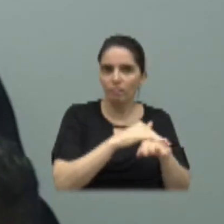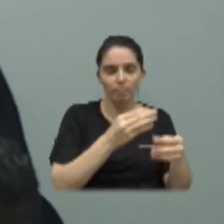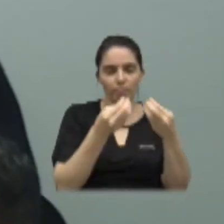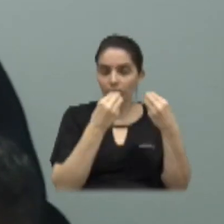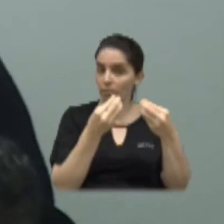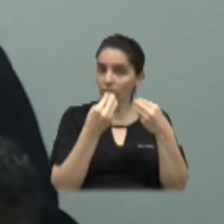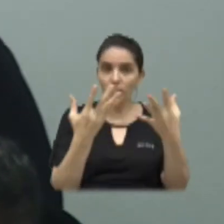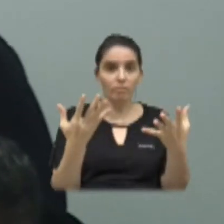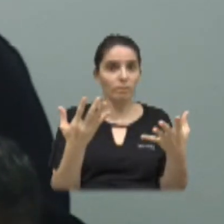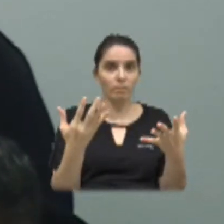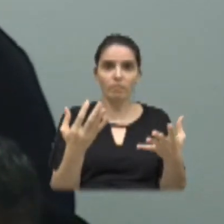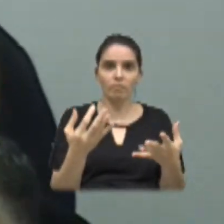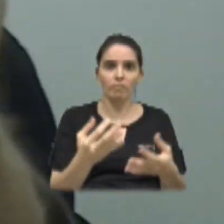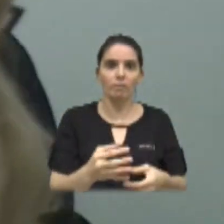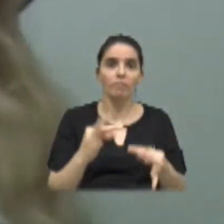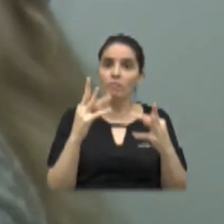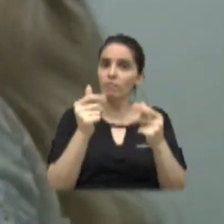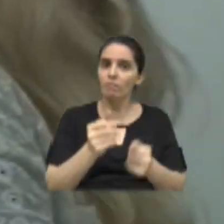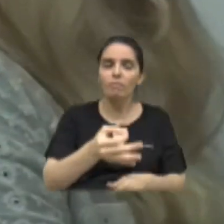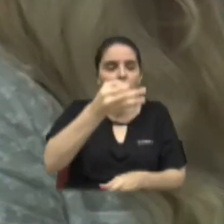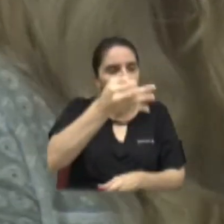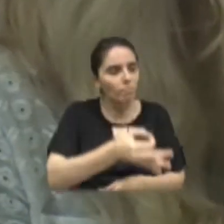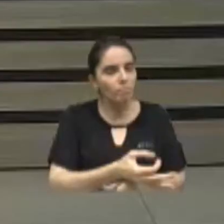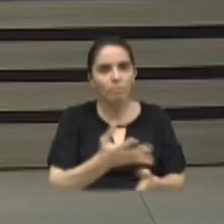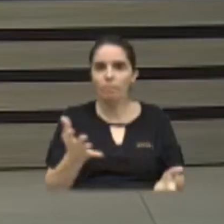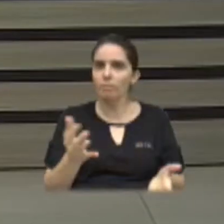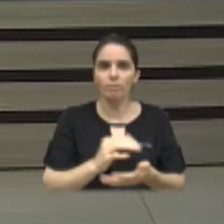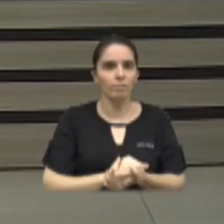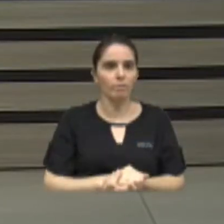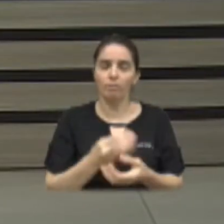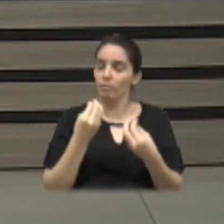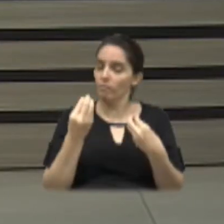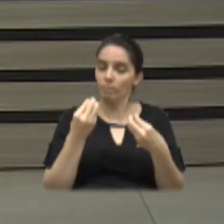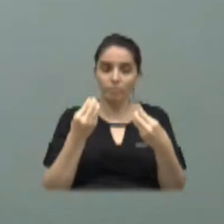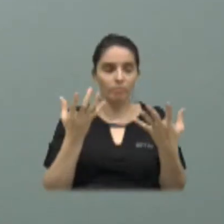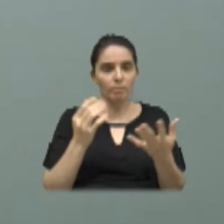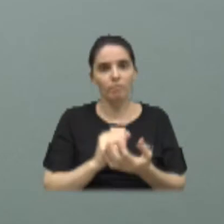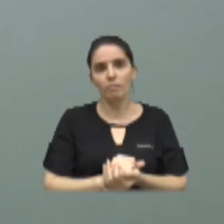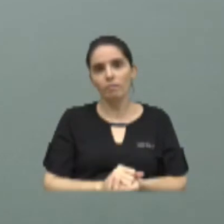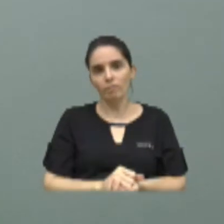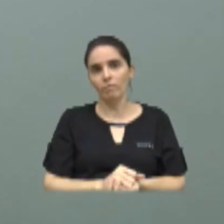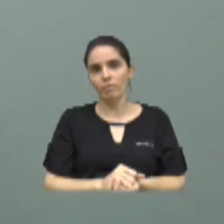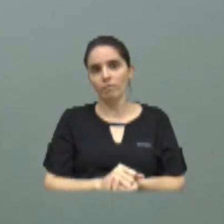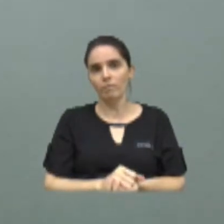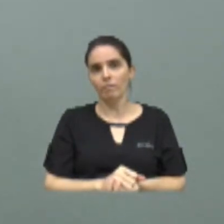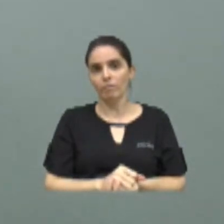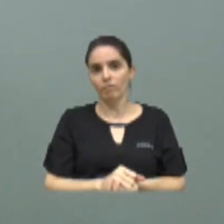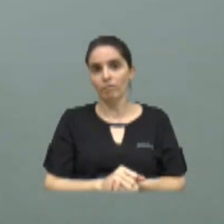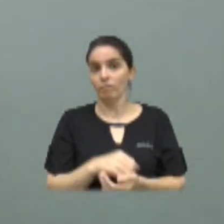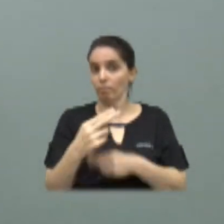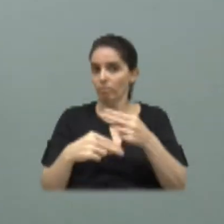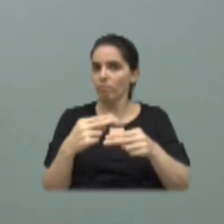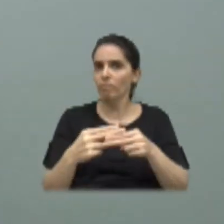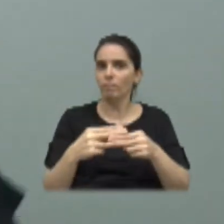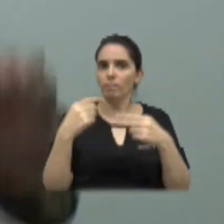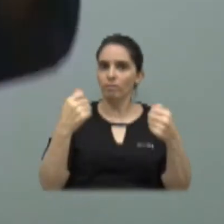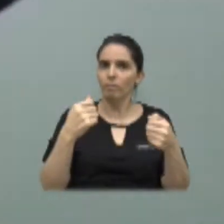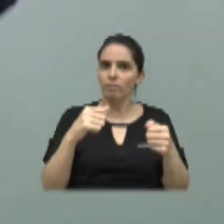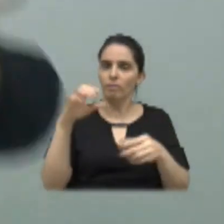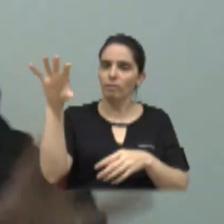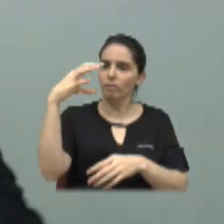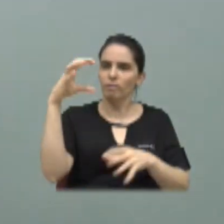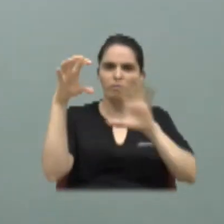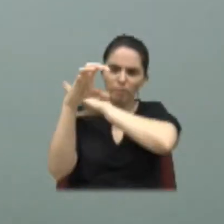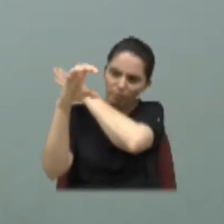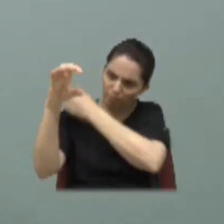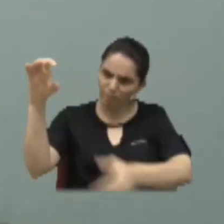saída. Está tudo certo, Xavier, está tudo certo, não tem saída ali. Então, acho que tem que tirar o radar. Vai lá,